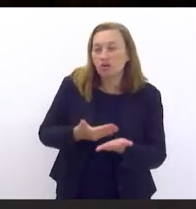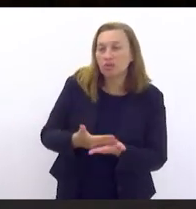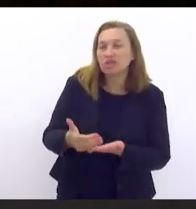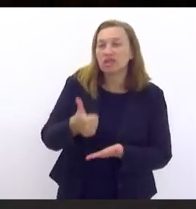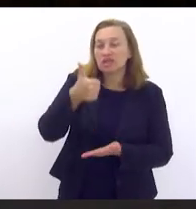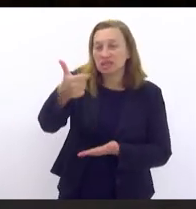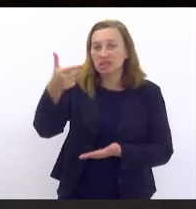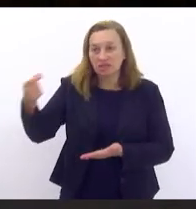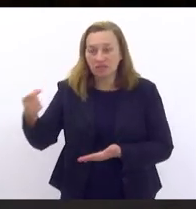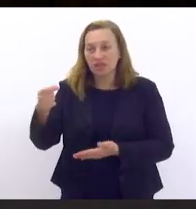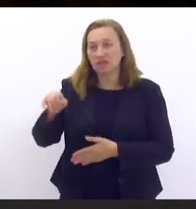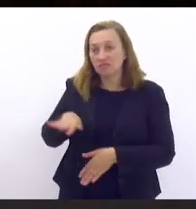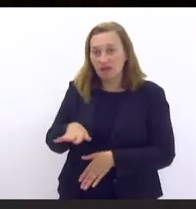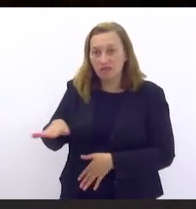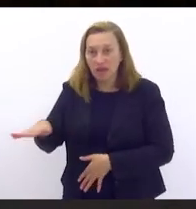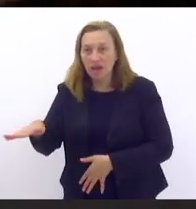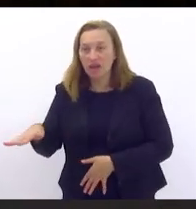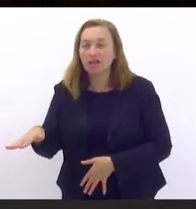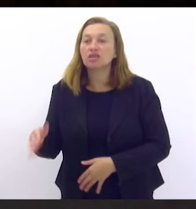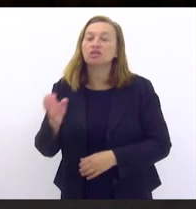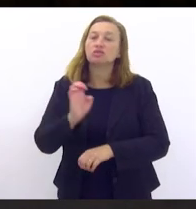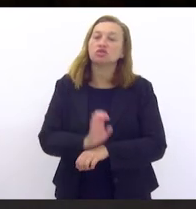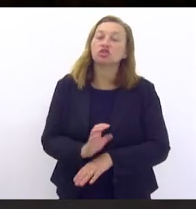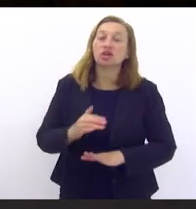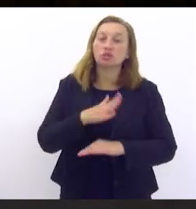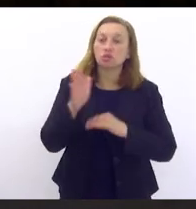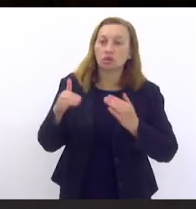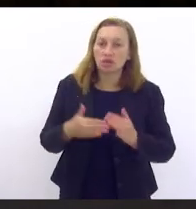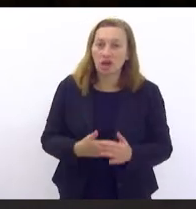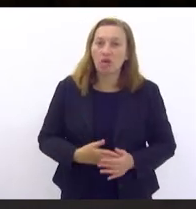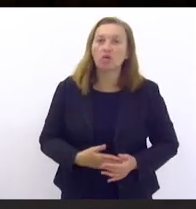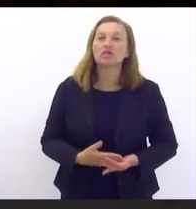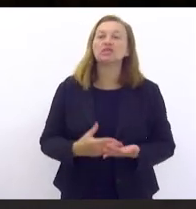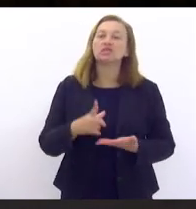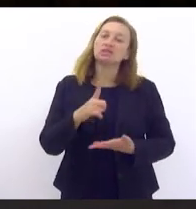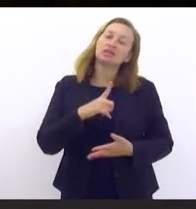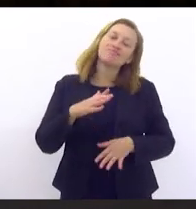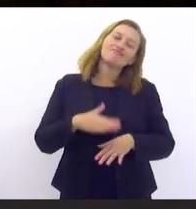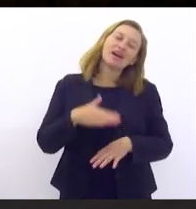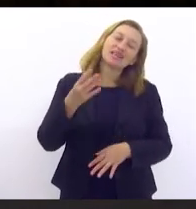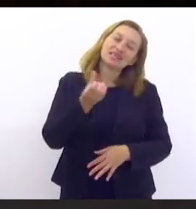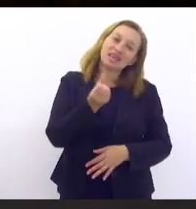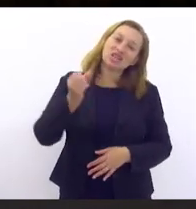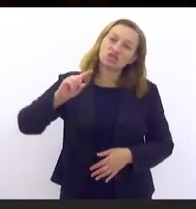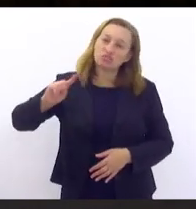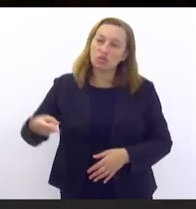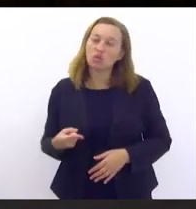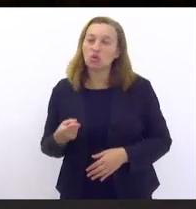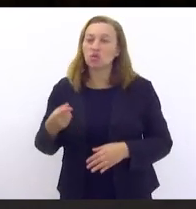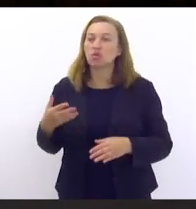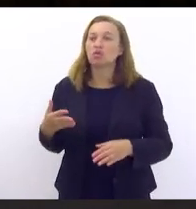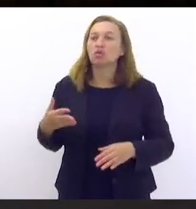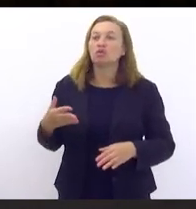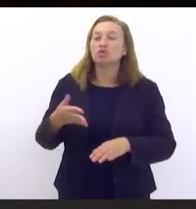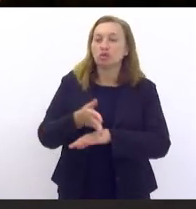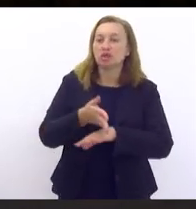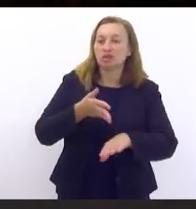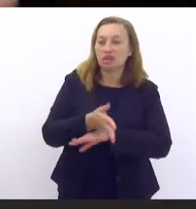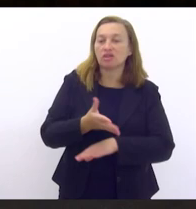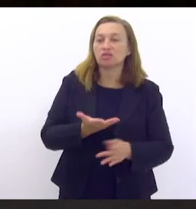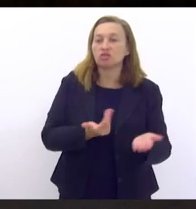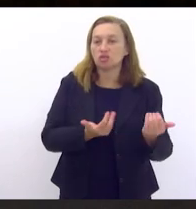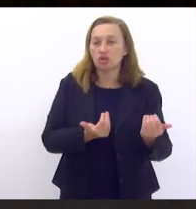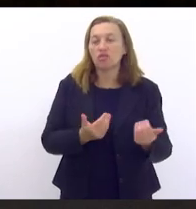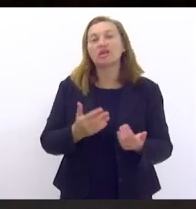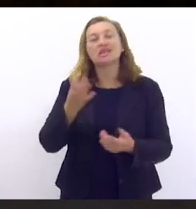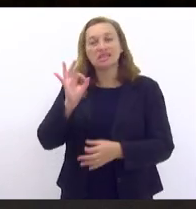comunidades no estado inteiro e a gente tem aí mais seis mil jovens entrando no programa e eu tenho certeza que a gente vai